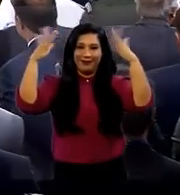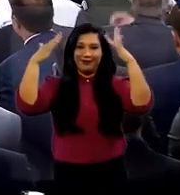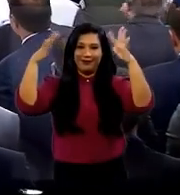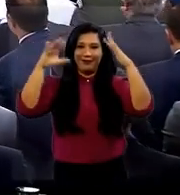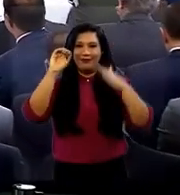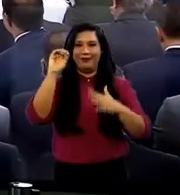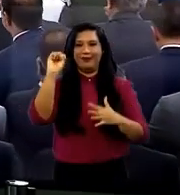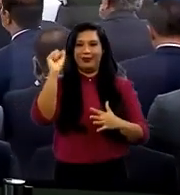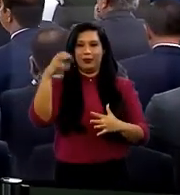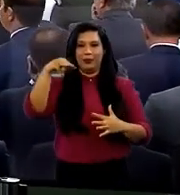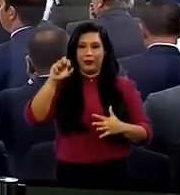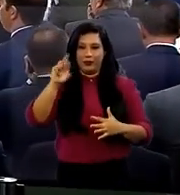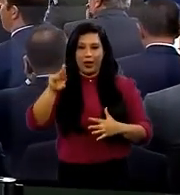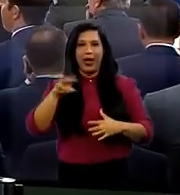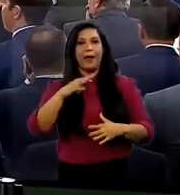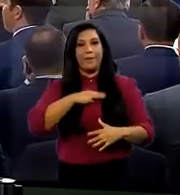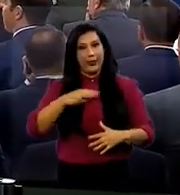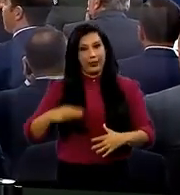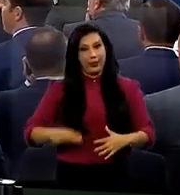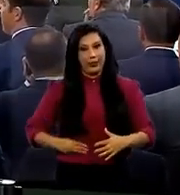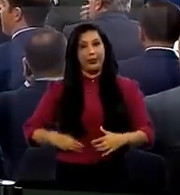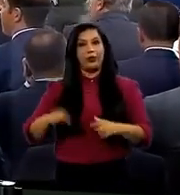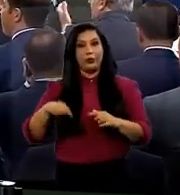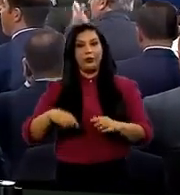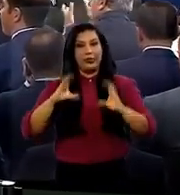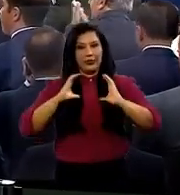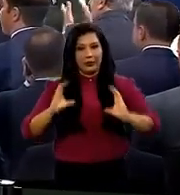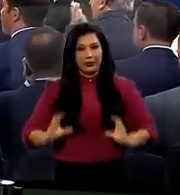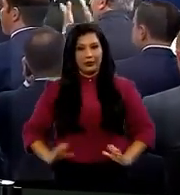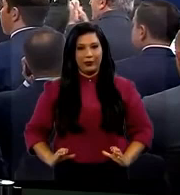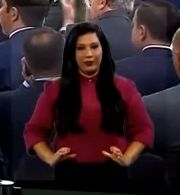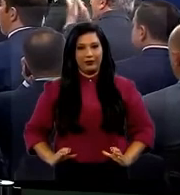Osmar Terra, Ministro de Estado da Cidadania.